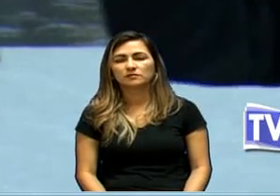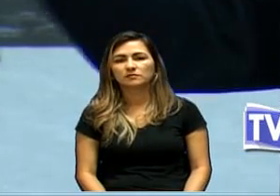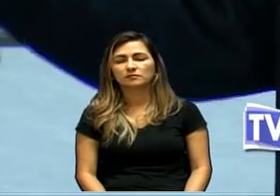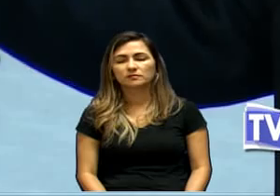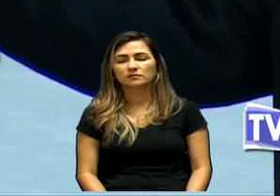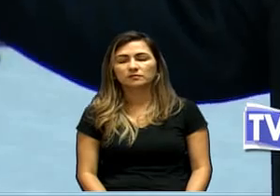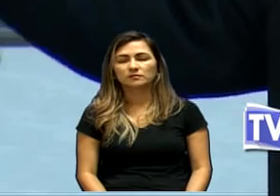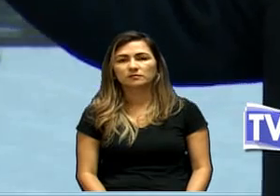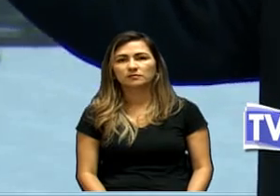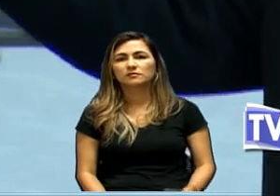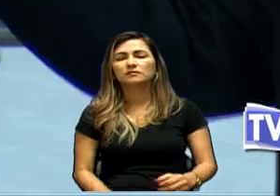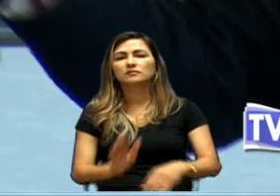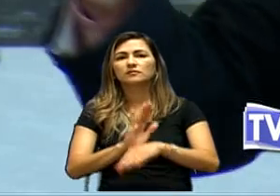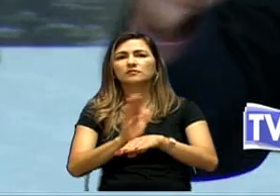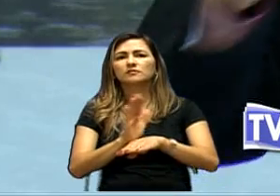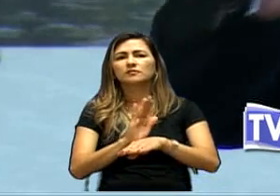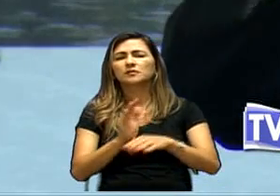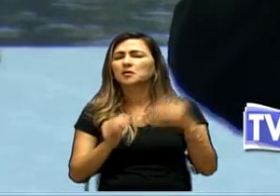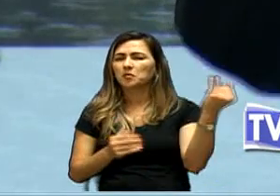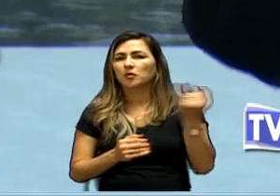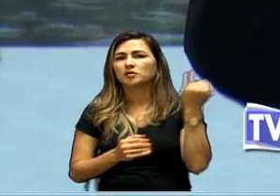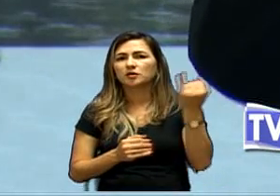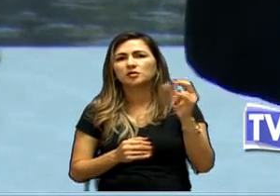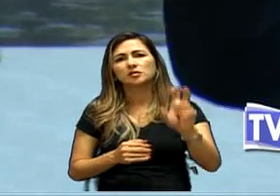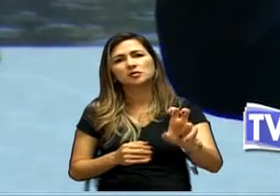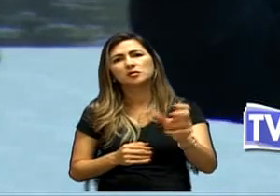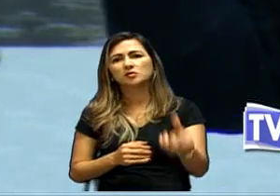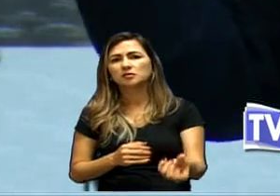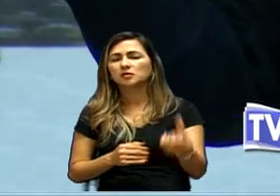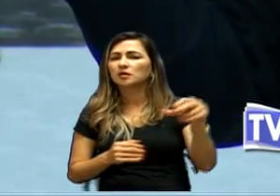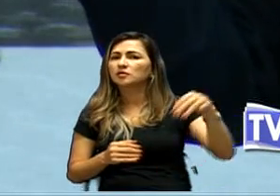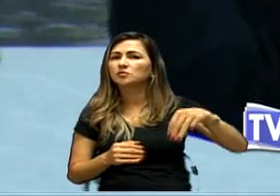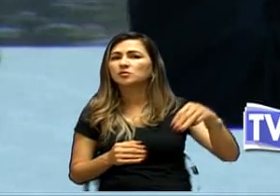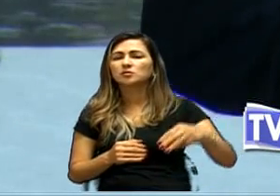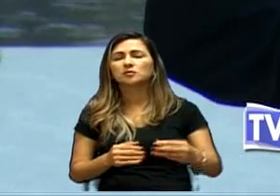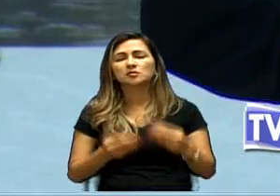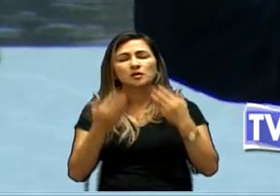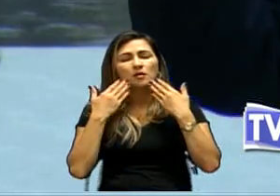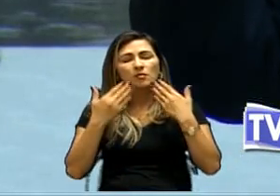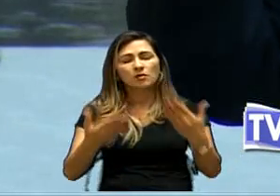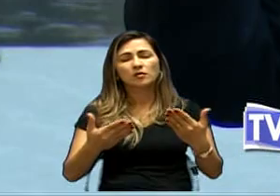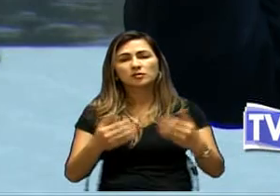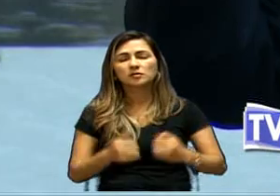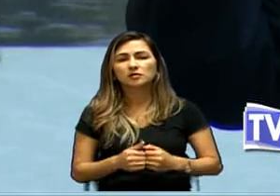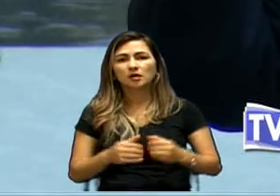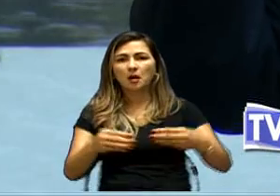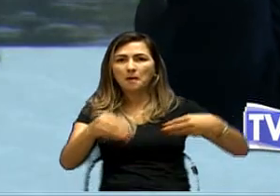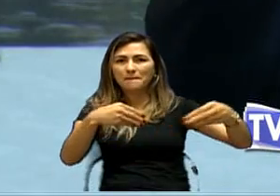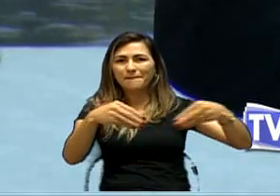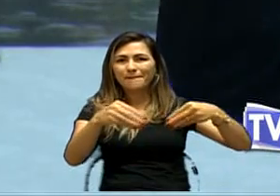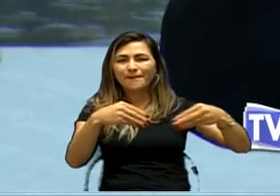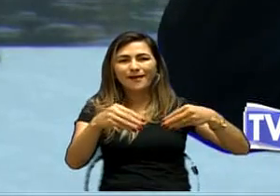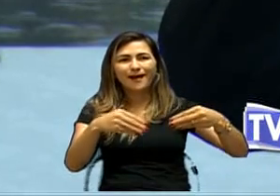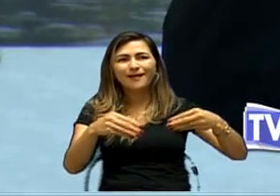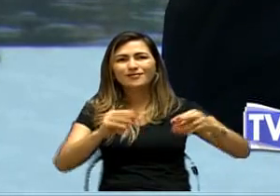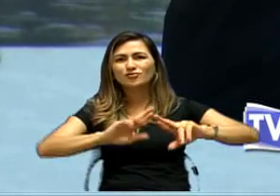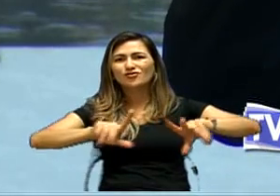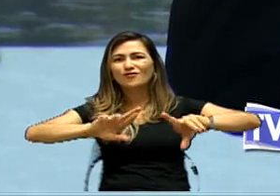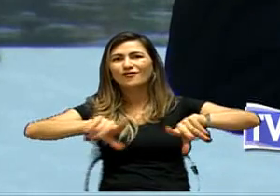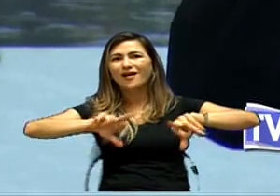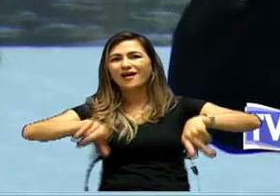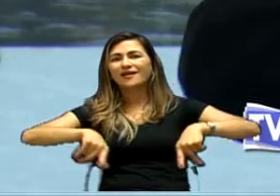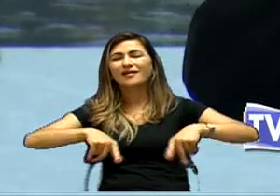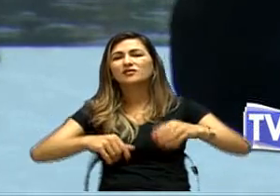vídeo de 5 minutos, 6 minutos e mostra os tipos de plástico. São pelo menos 6 tipos de plástico. Desses